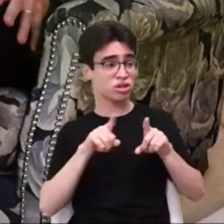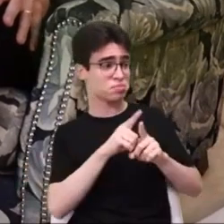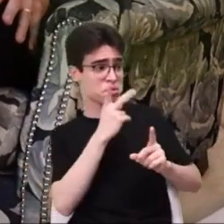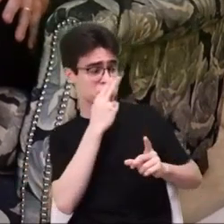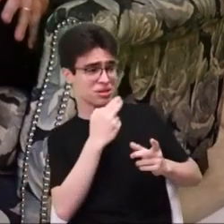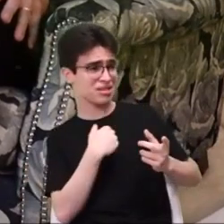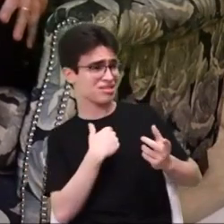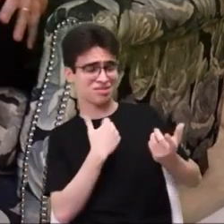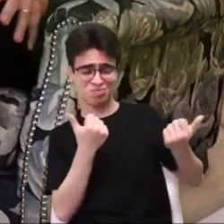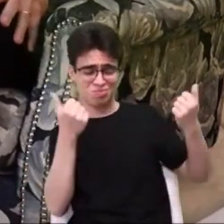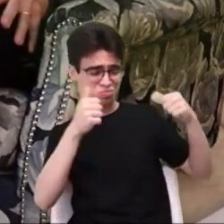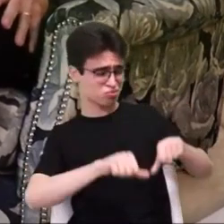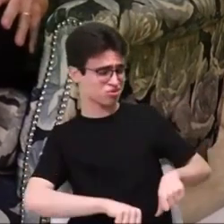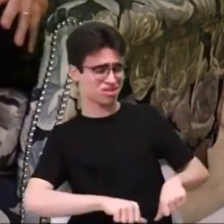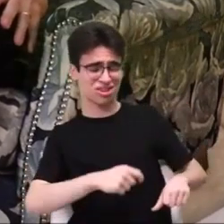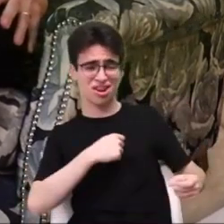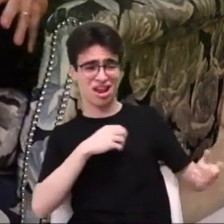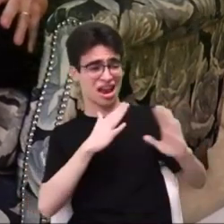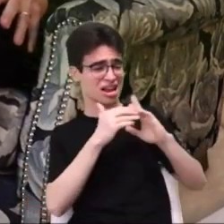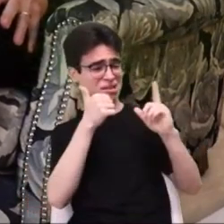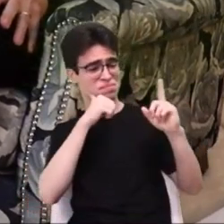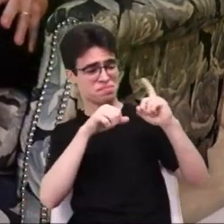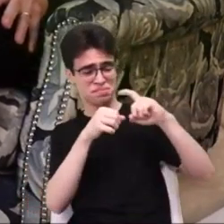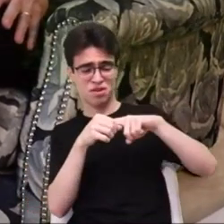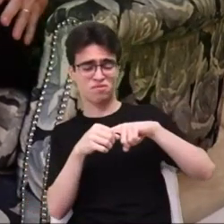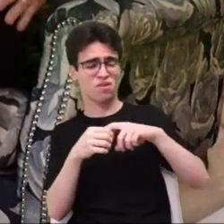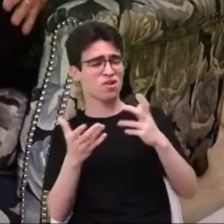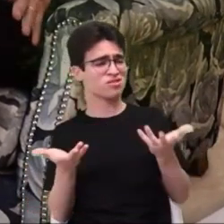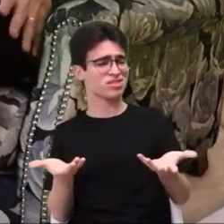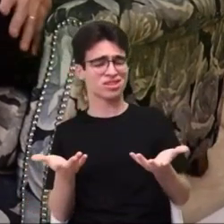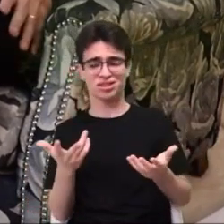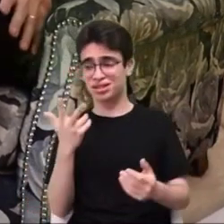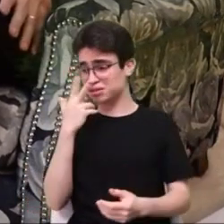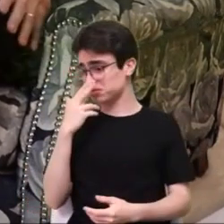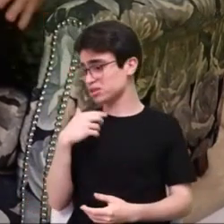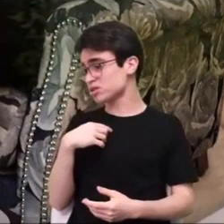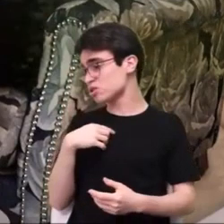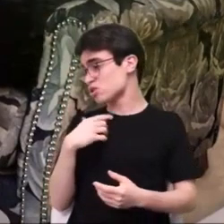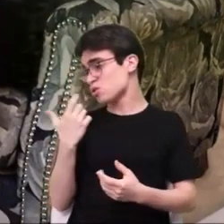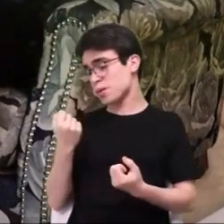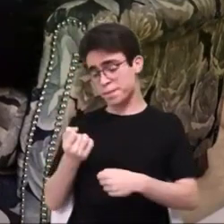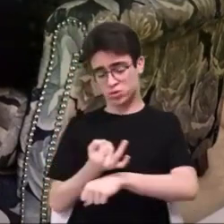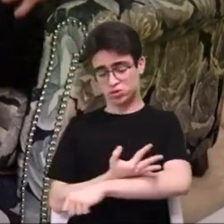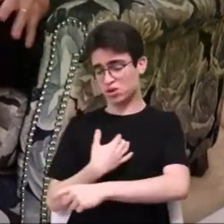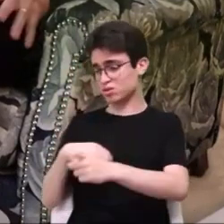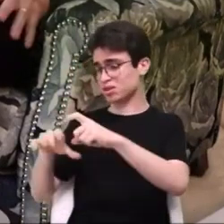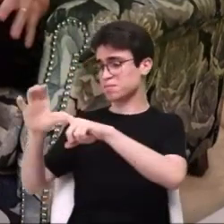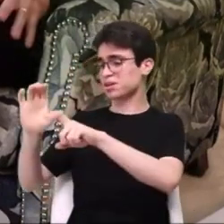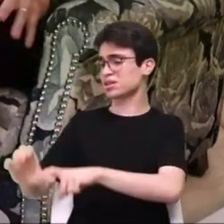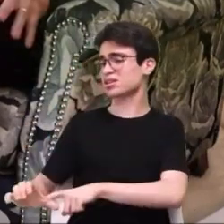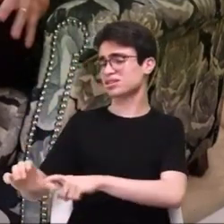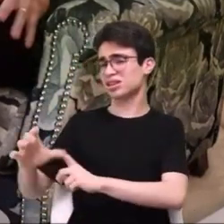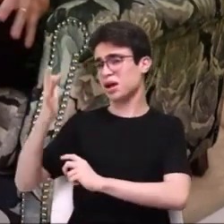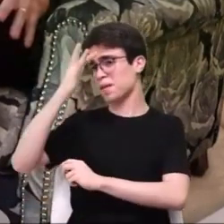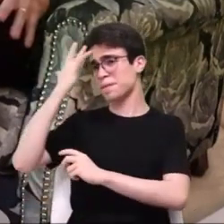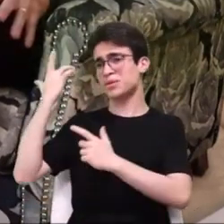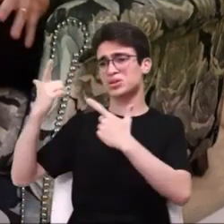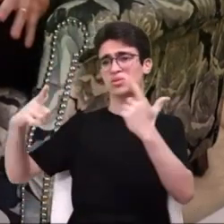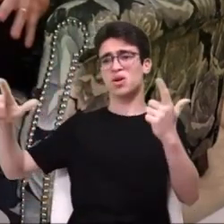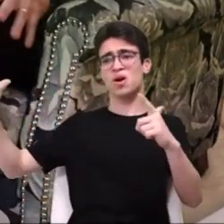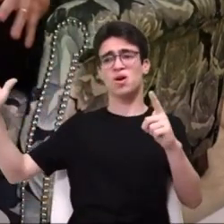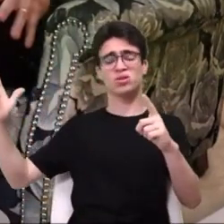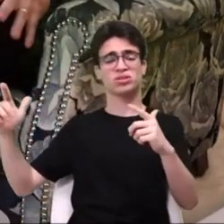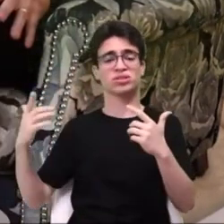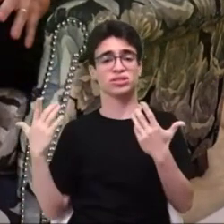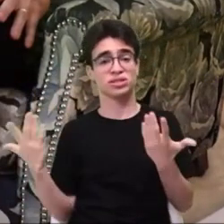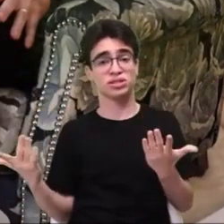de derrota, né? Derrota. Estou voltando para casa da minha mãe e tal. Dependência emocional das pessoas que eu deixei lá.